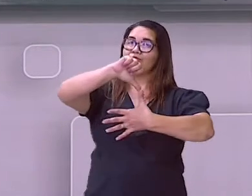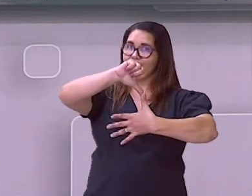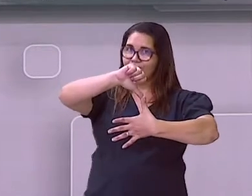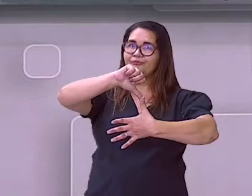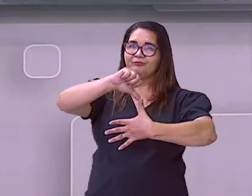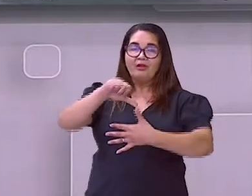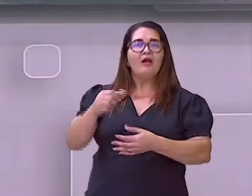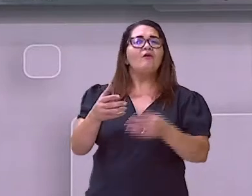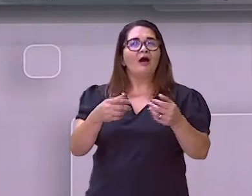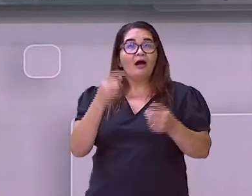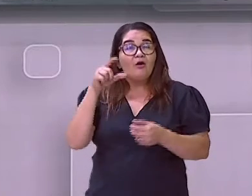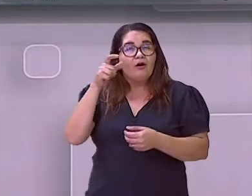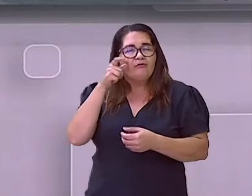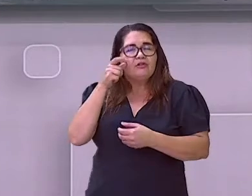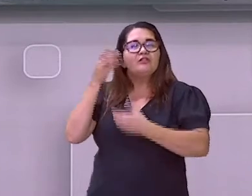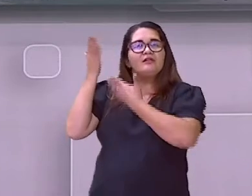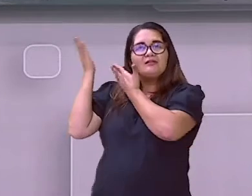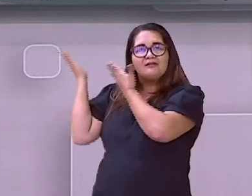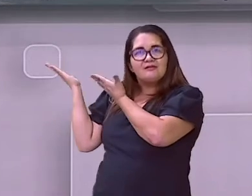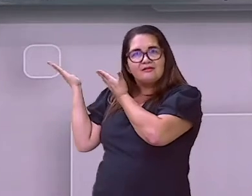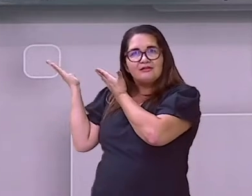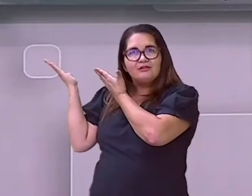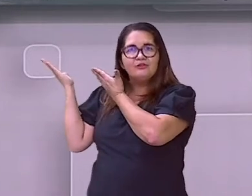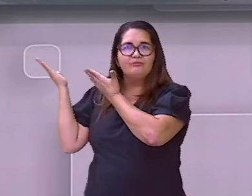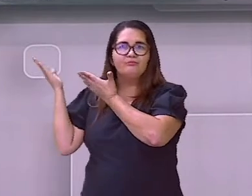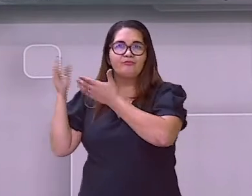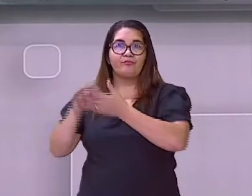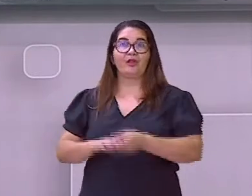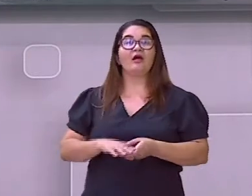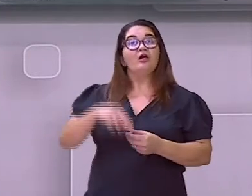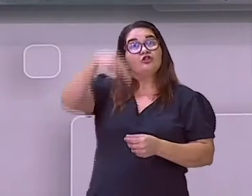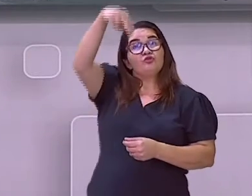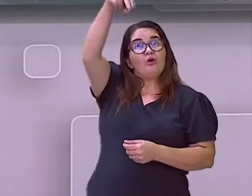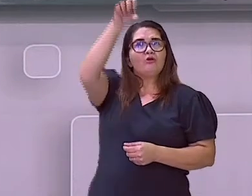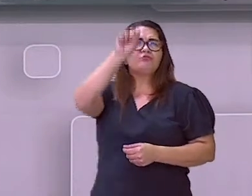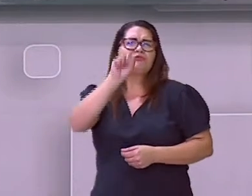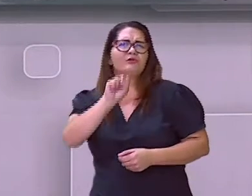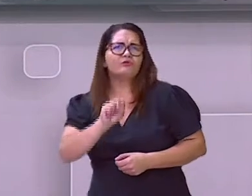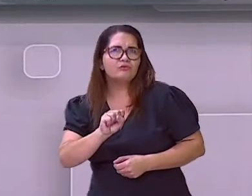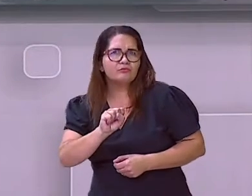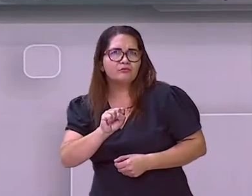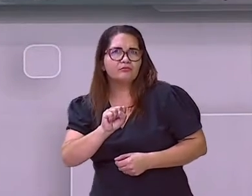Preste atenção, de norte a sul.